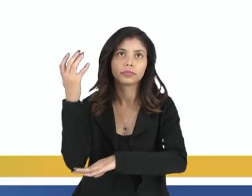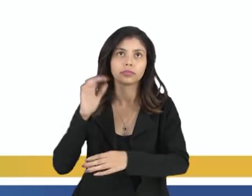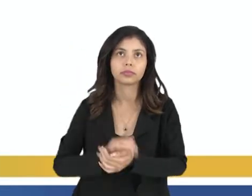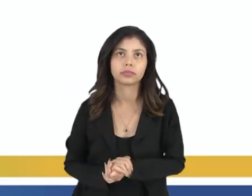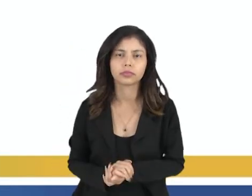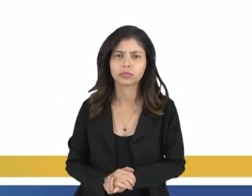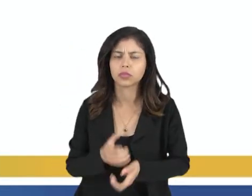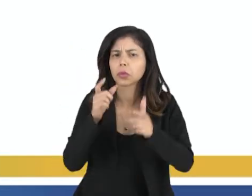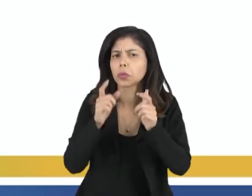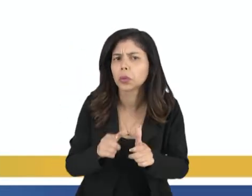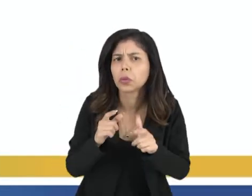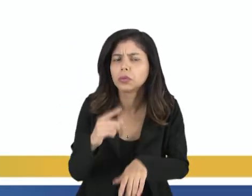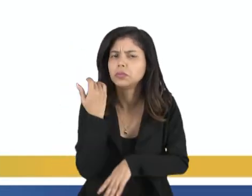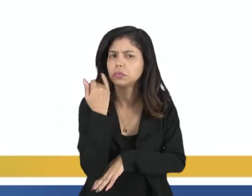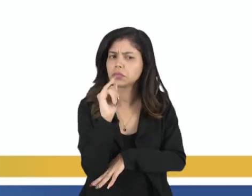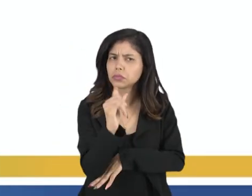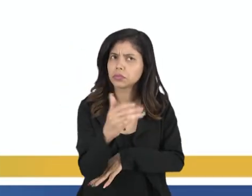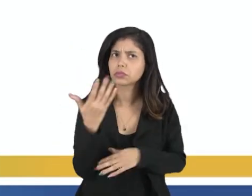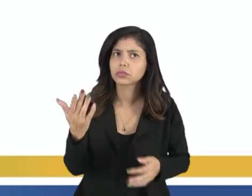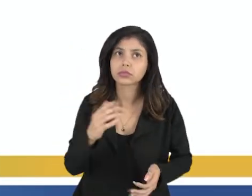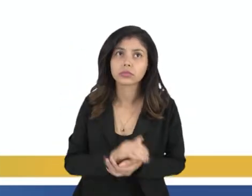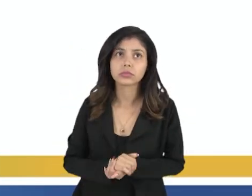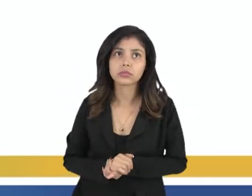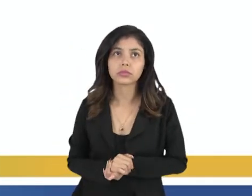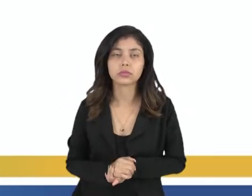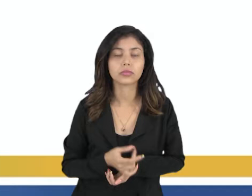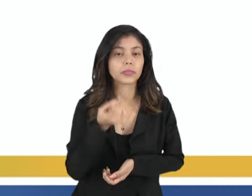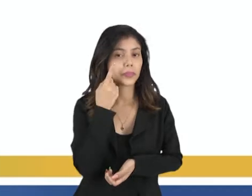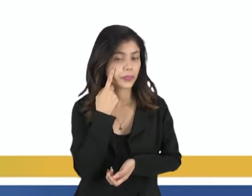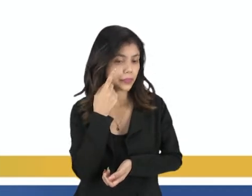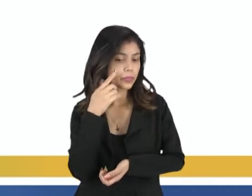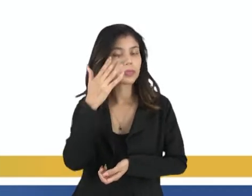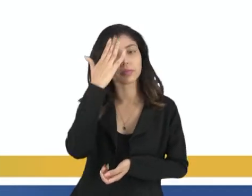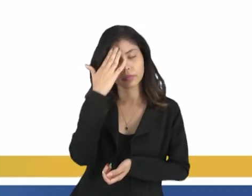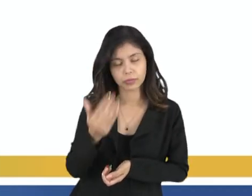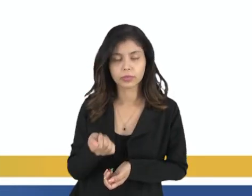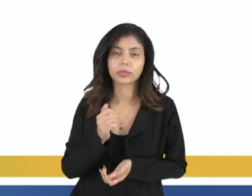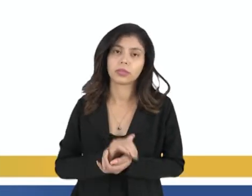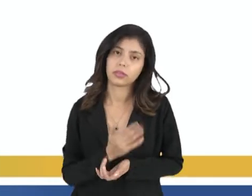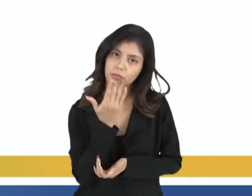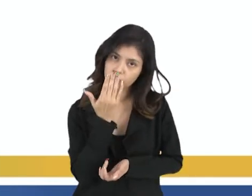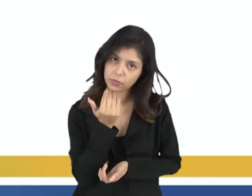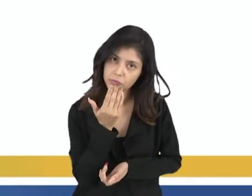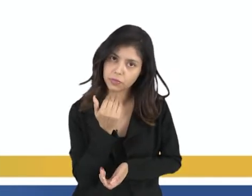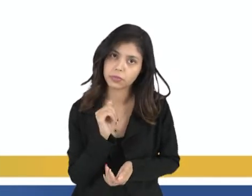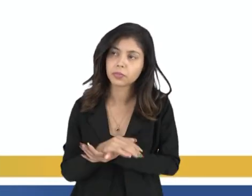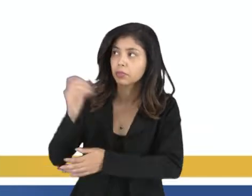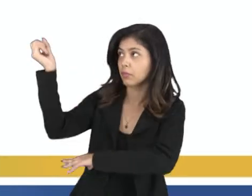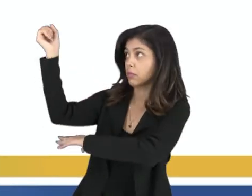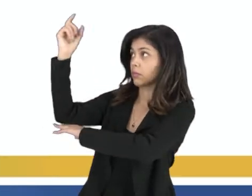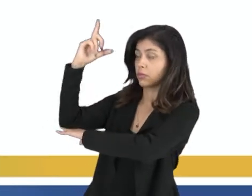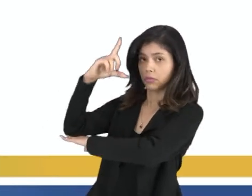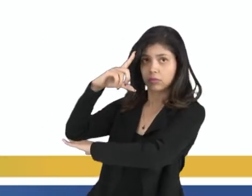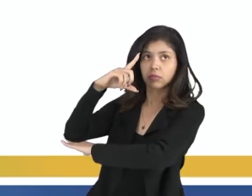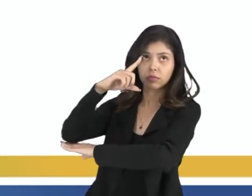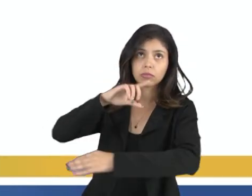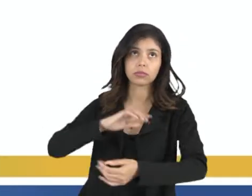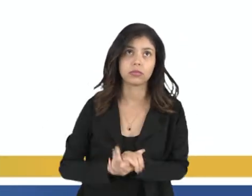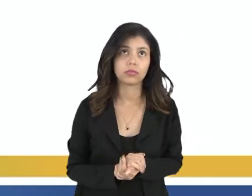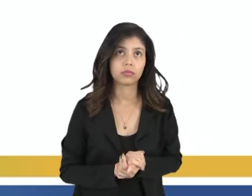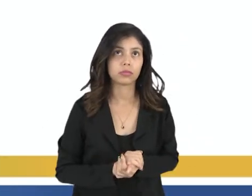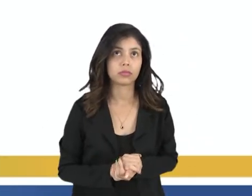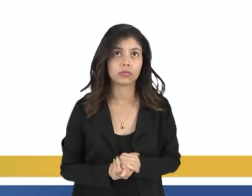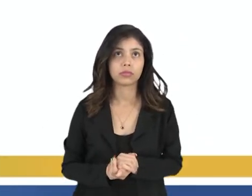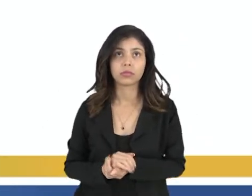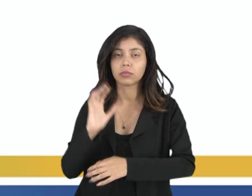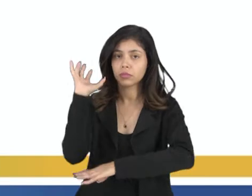De onde vem a energia deles? Então, a gente sabe que o alimento das plantas vem do sol. As plantas